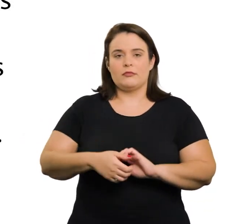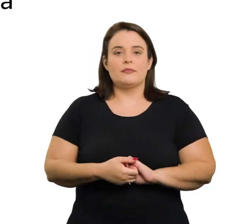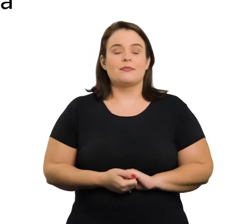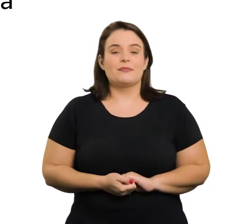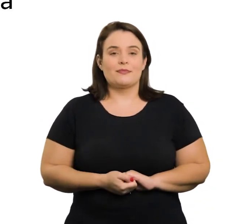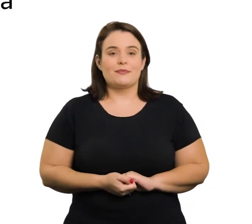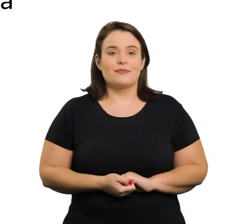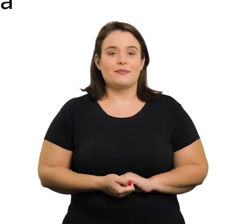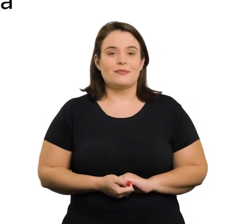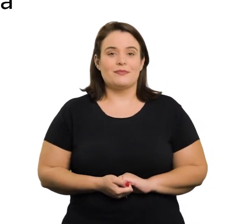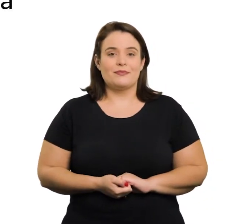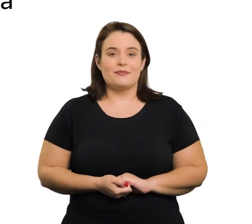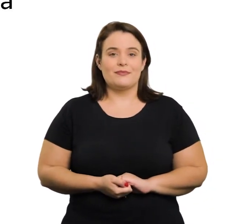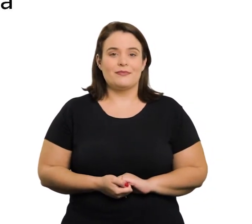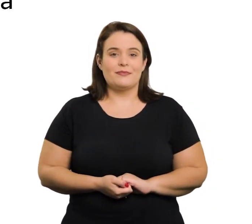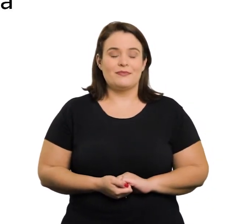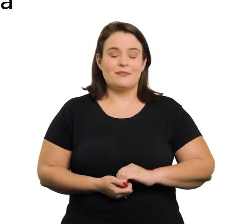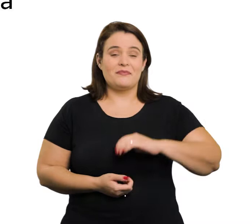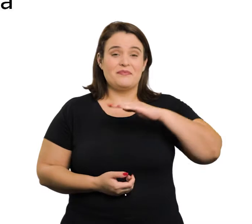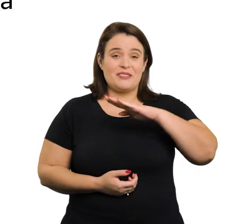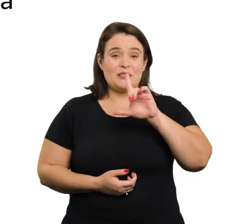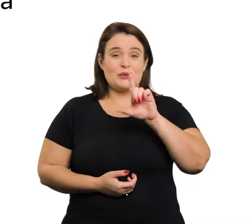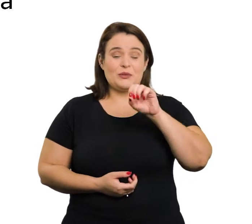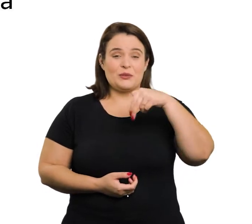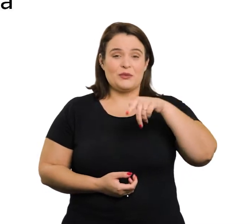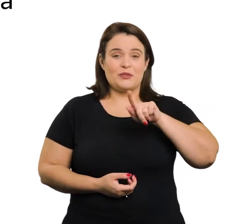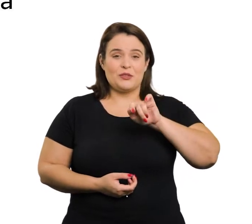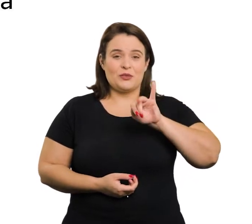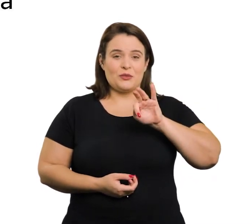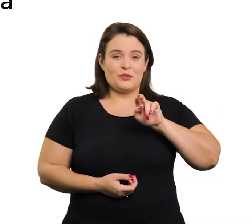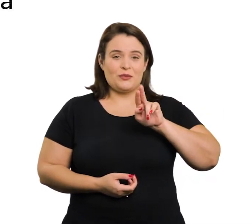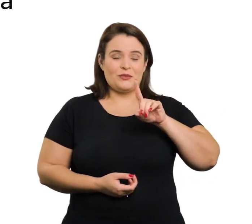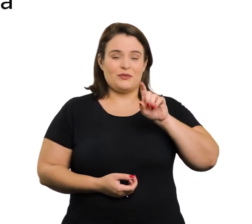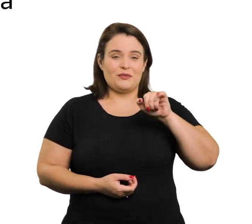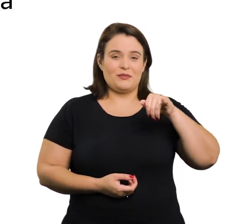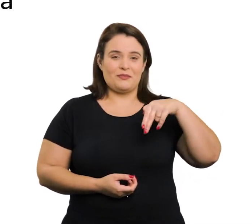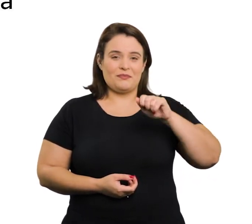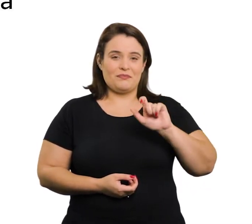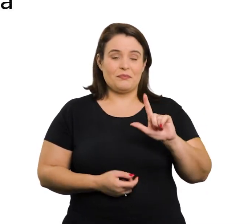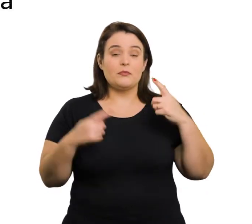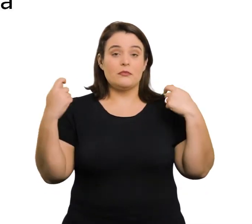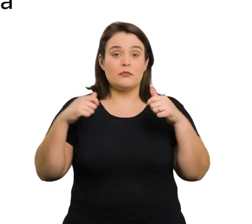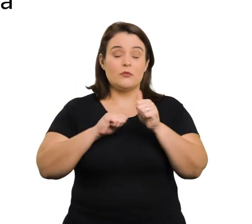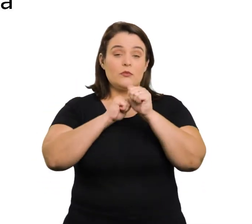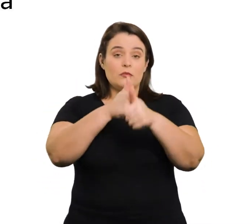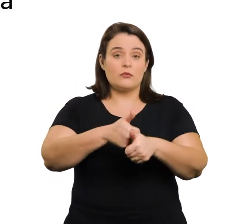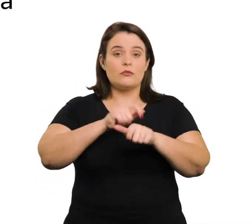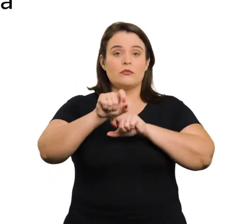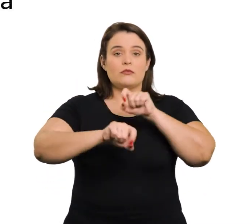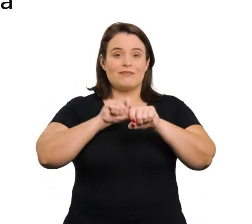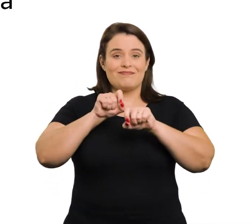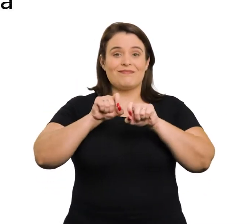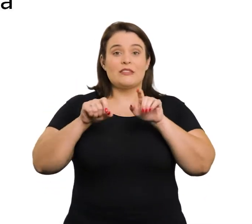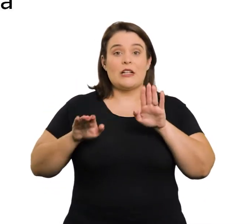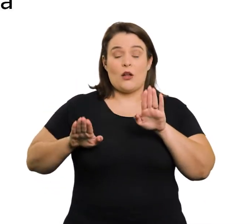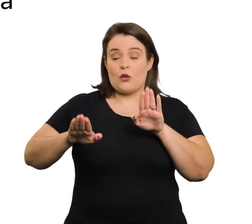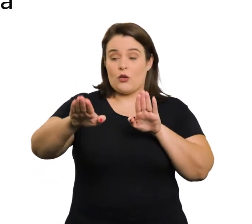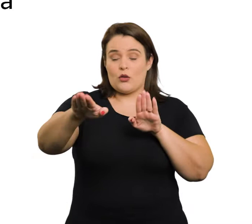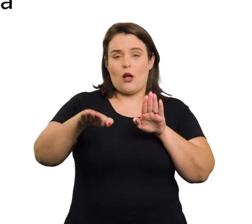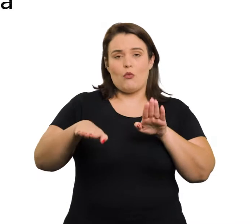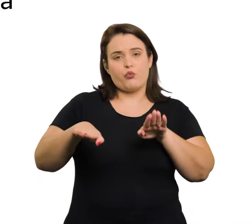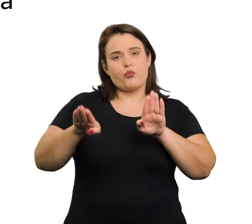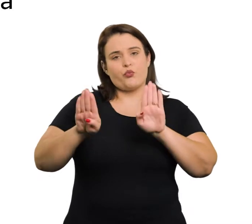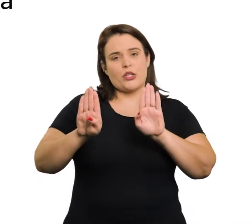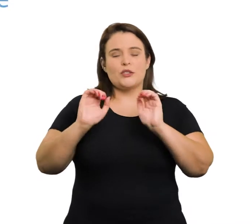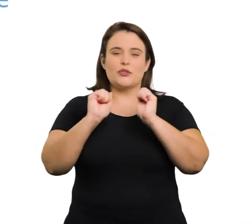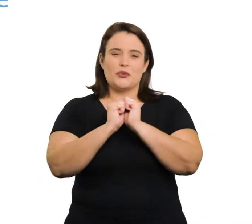lotes. Inclinação longitudinal. As inclinações longitudinais devem acompanhar a inclinação